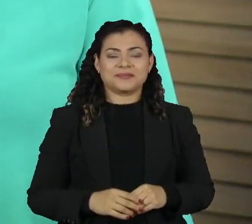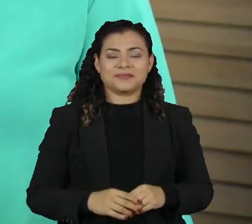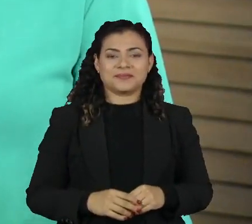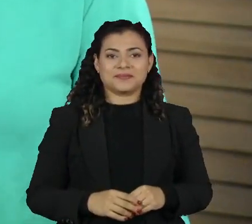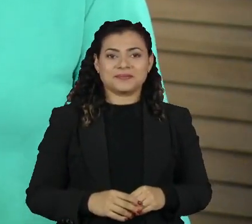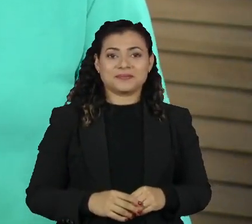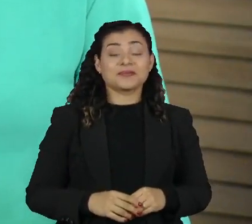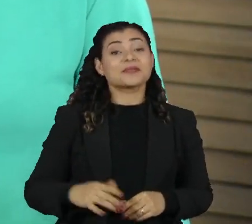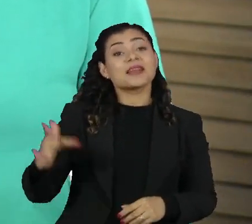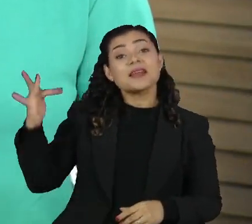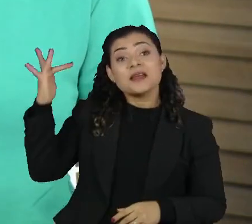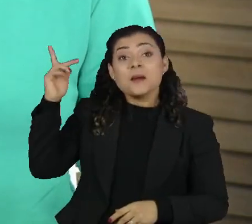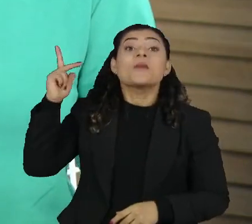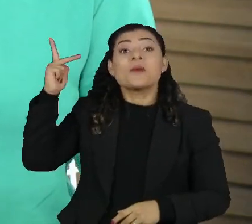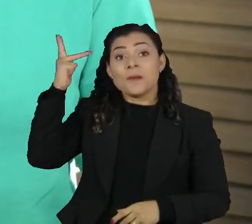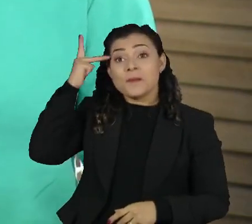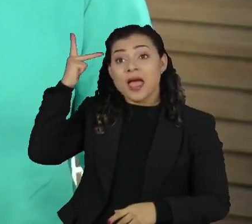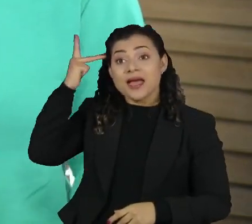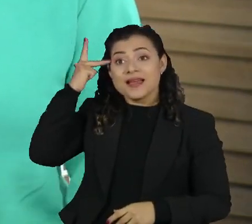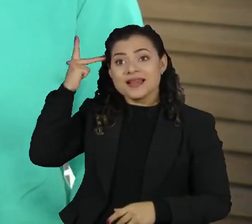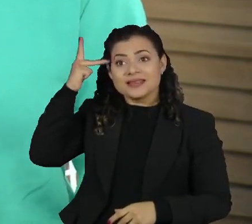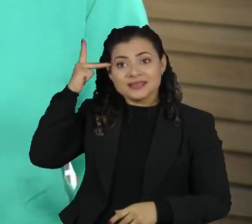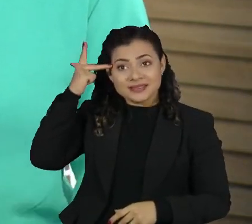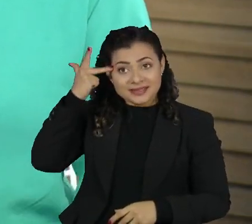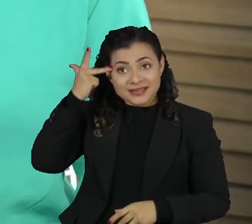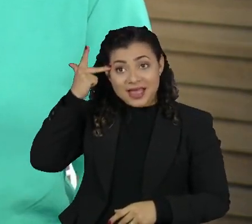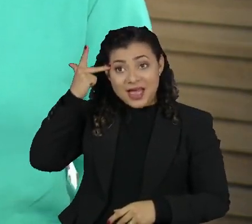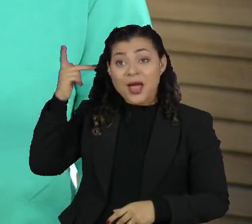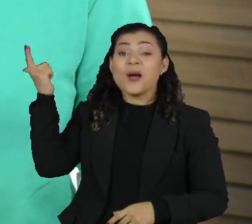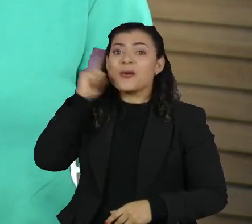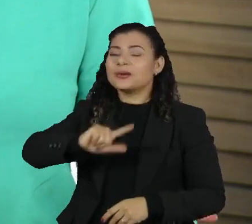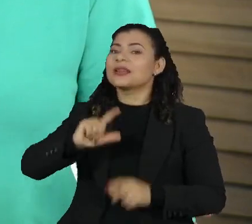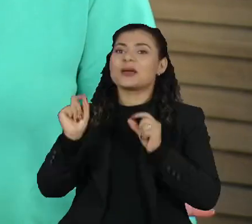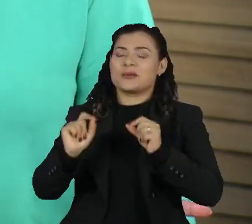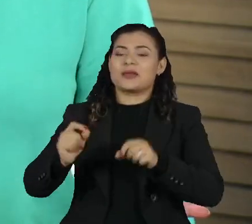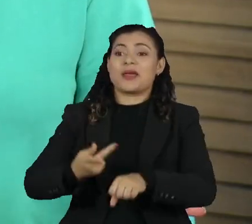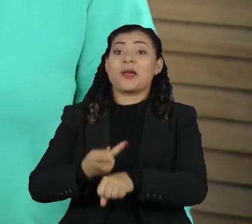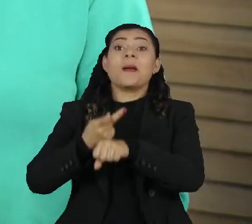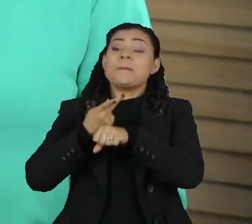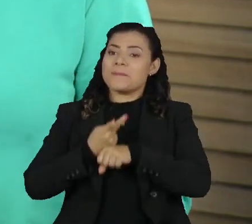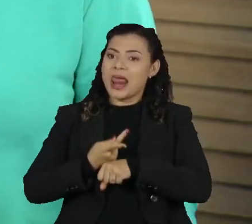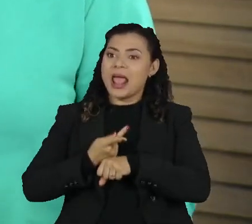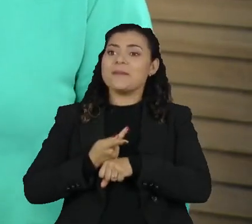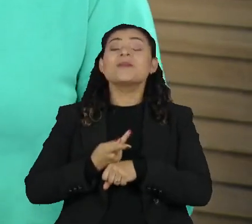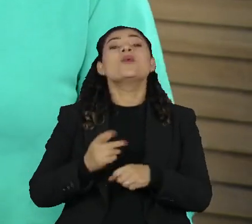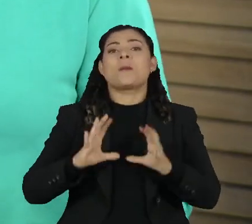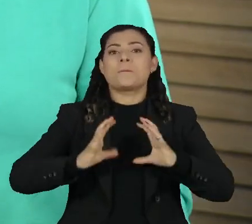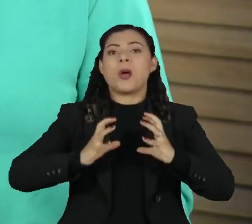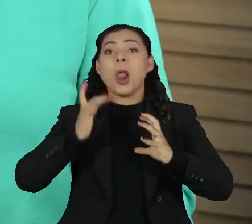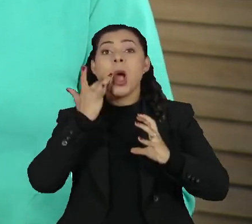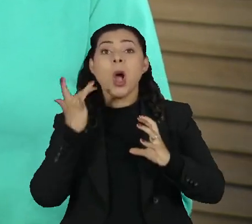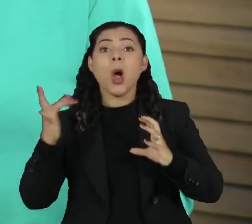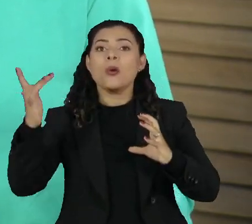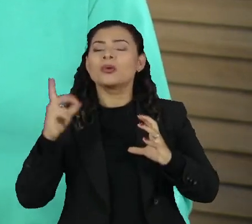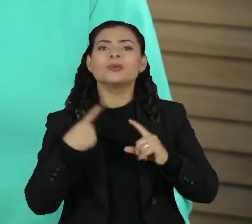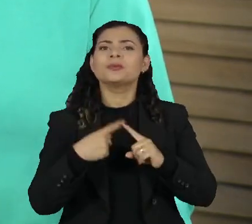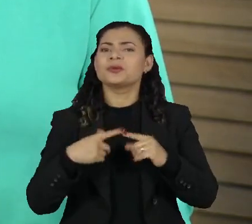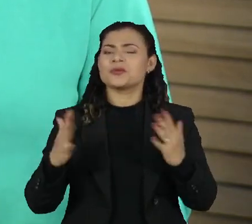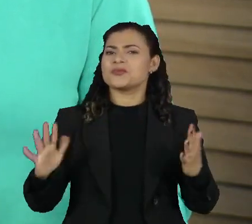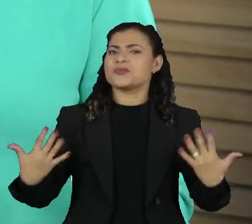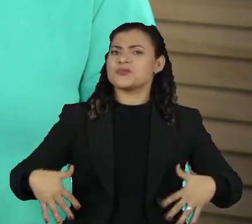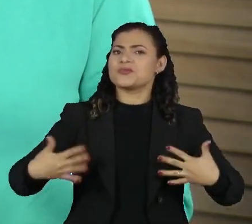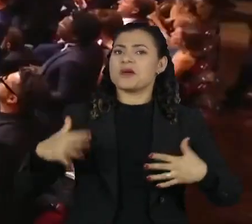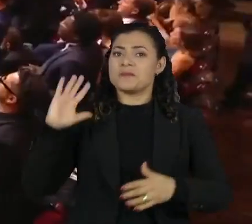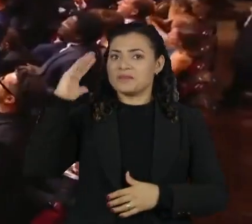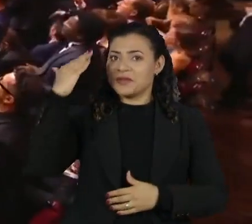Lionel Messi conquista a 8ª bola de ouro na carreira. O artista da bola foi a estrela de um palco